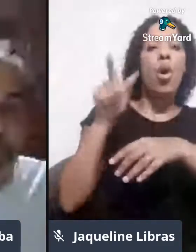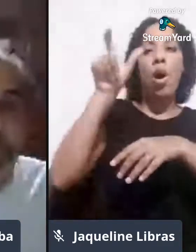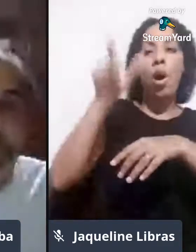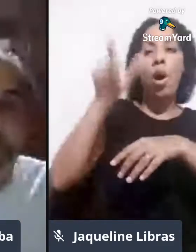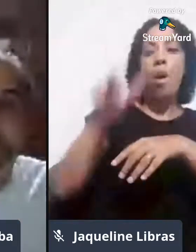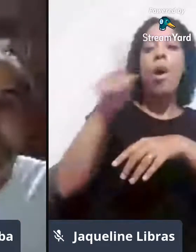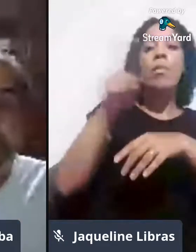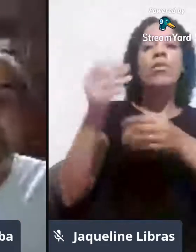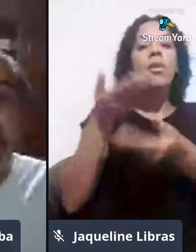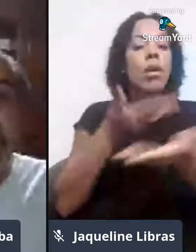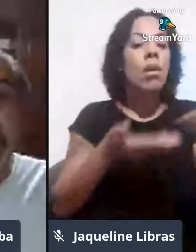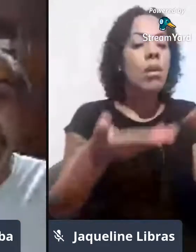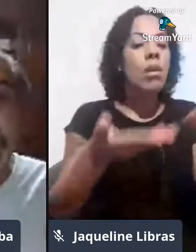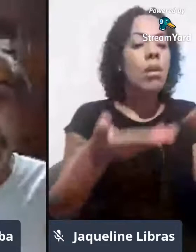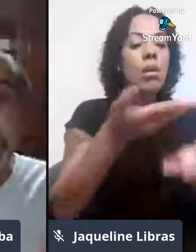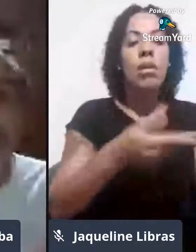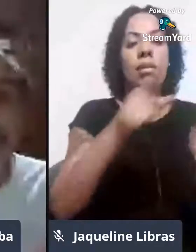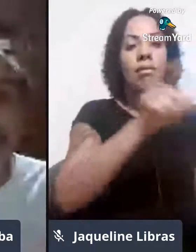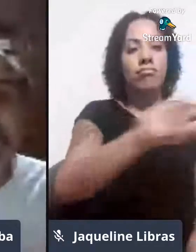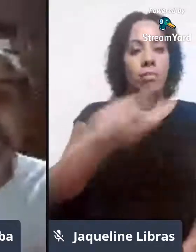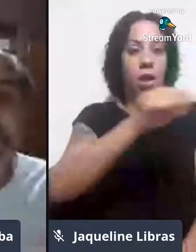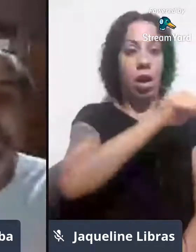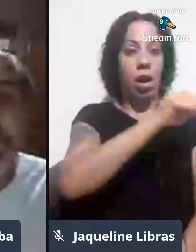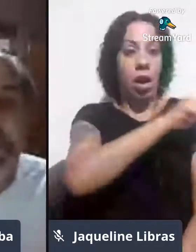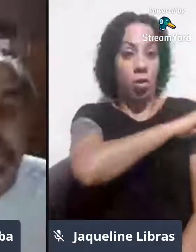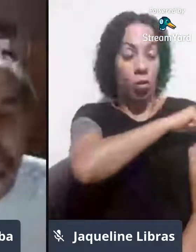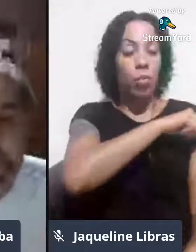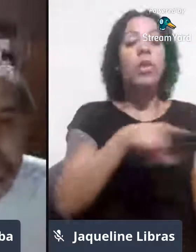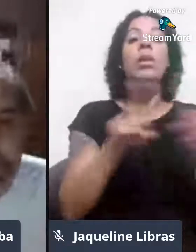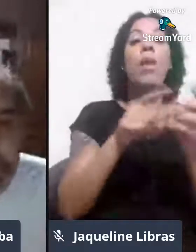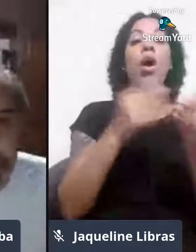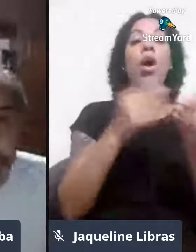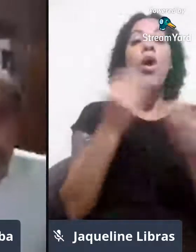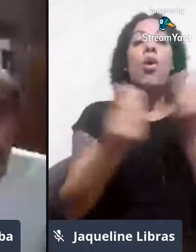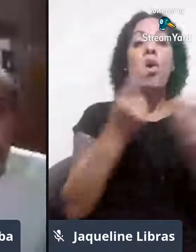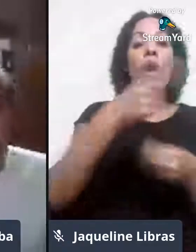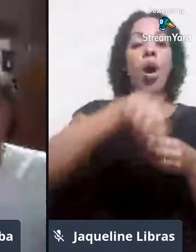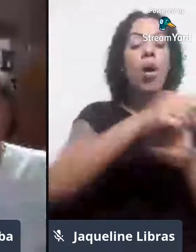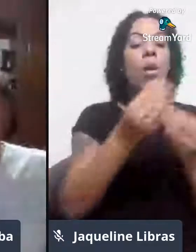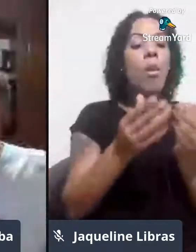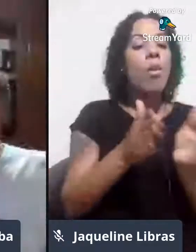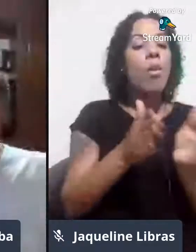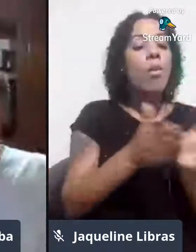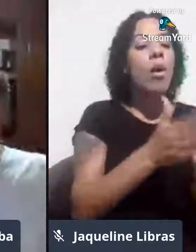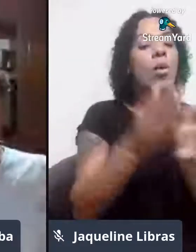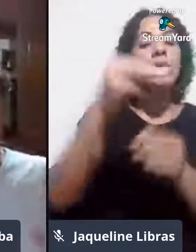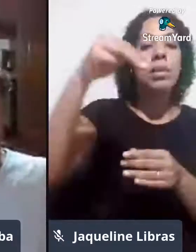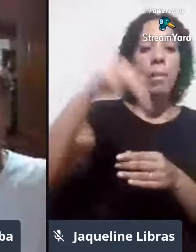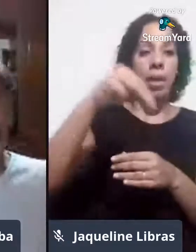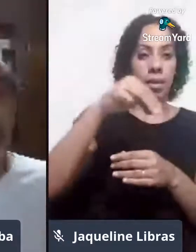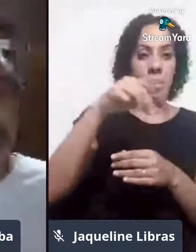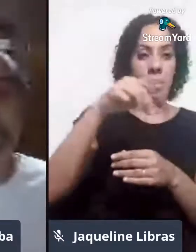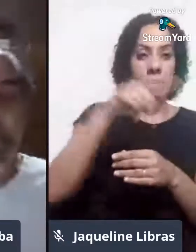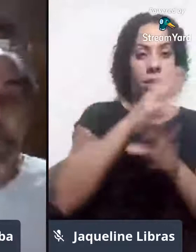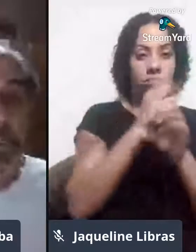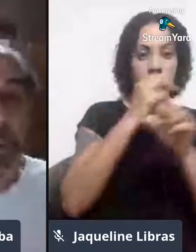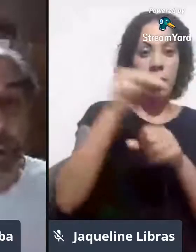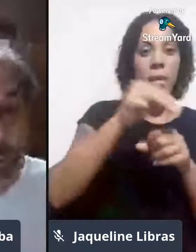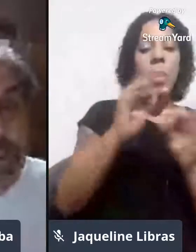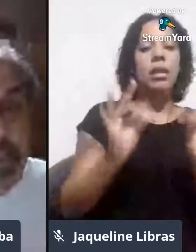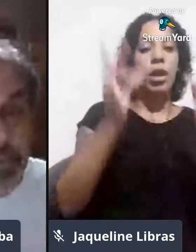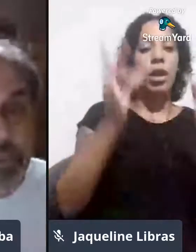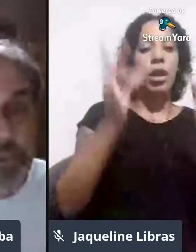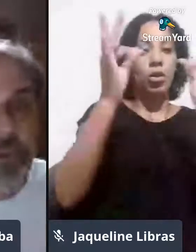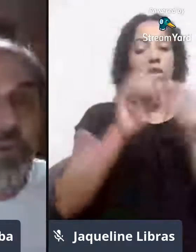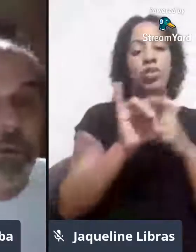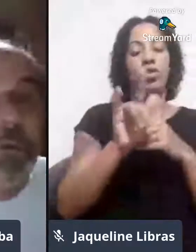interagia com os alunos e como que eles produziam matemática com tecnologias digitais. Mas o